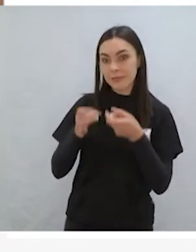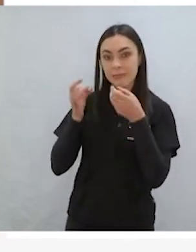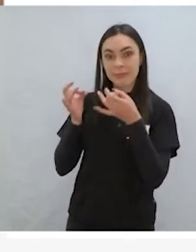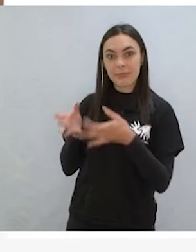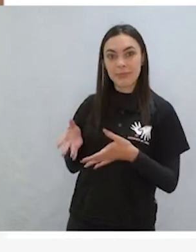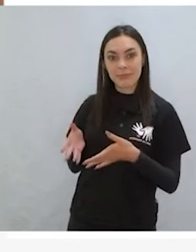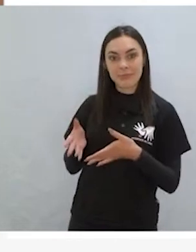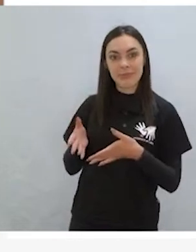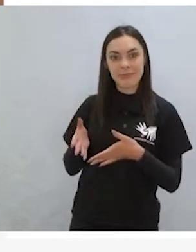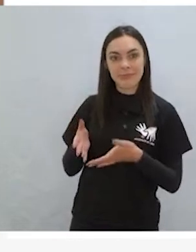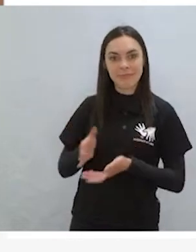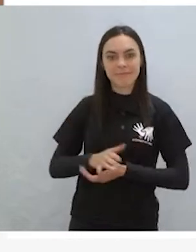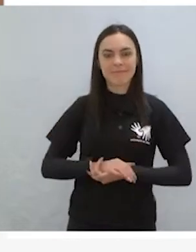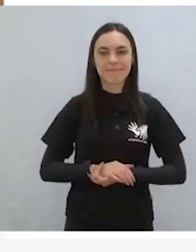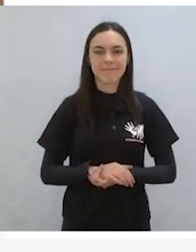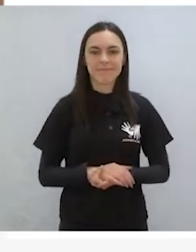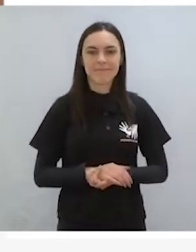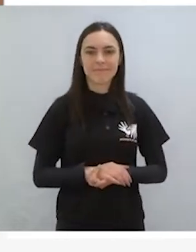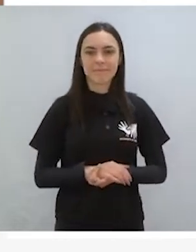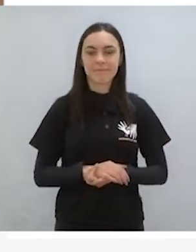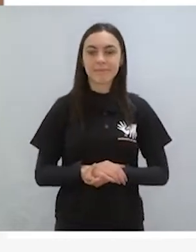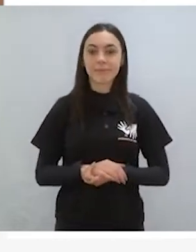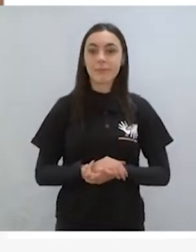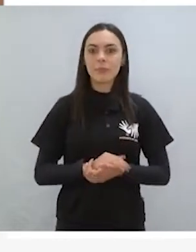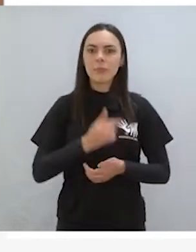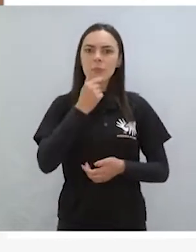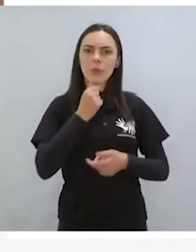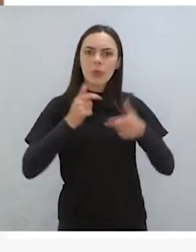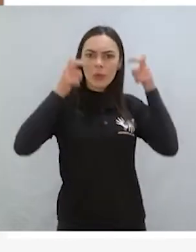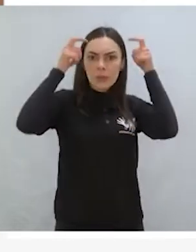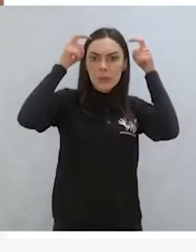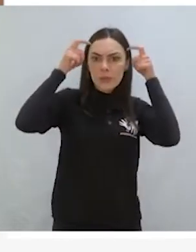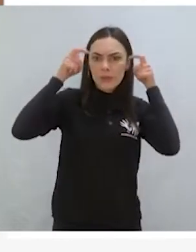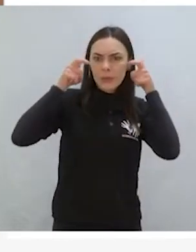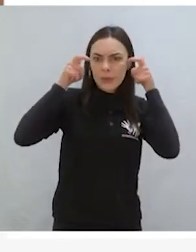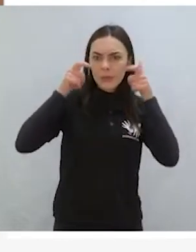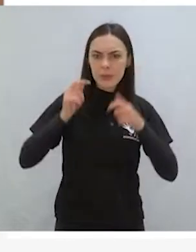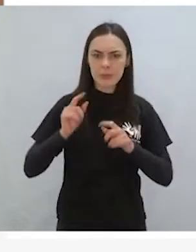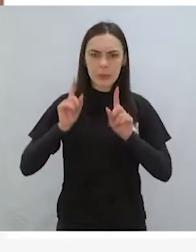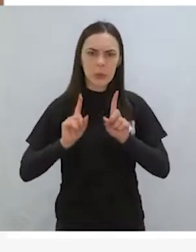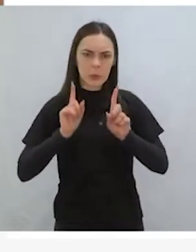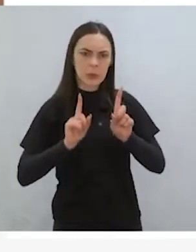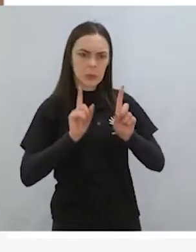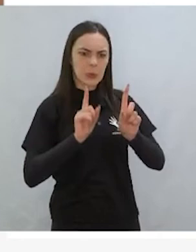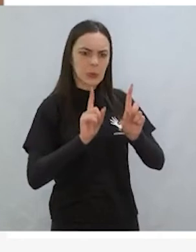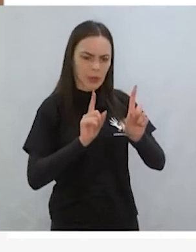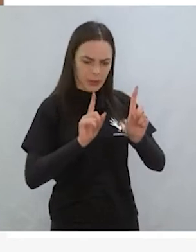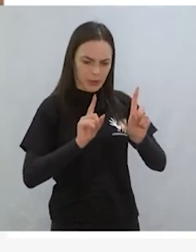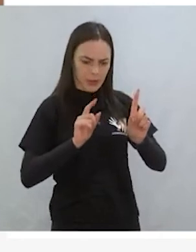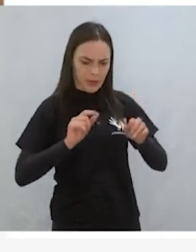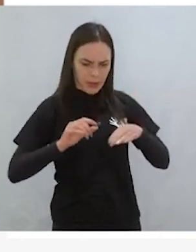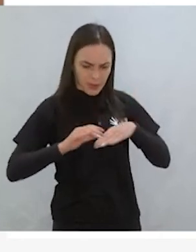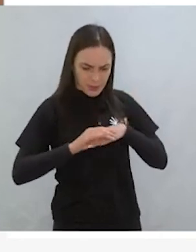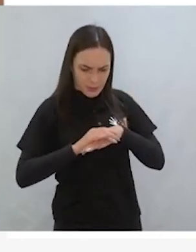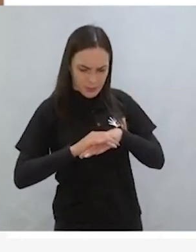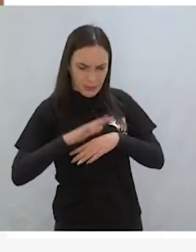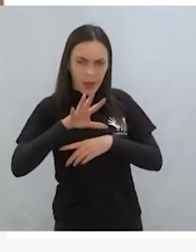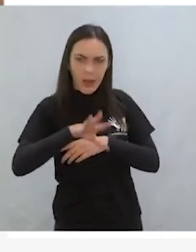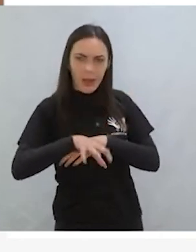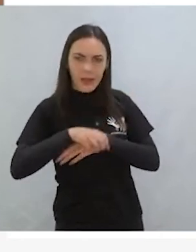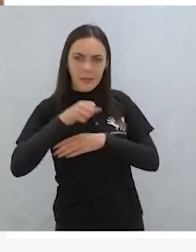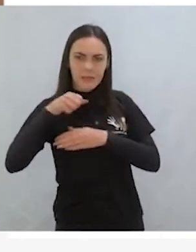de vidro acabou saindo de seu pé. E o príncipe, que vinha logo atrás, pegou